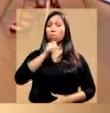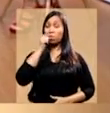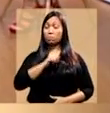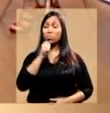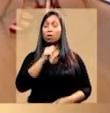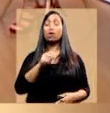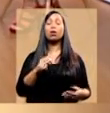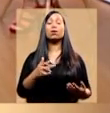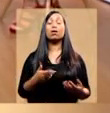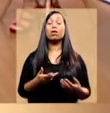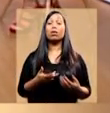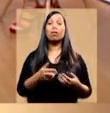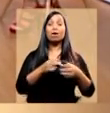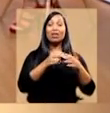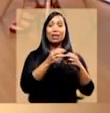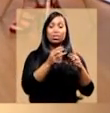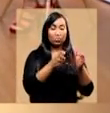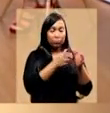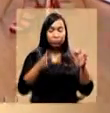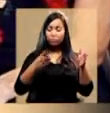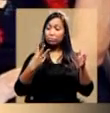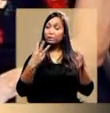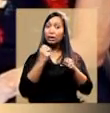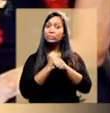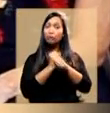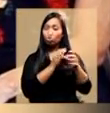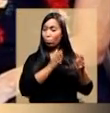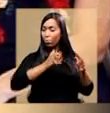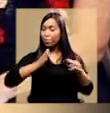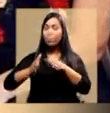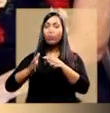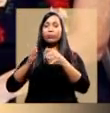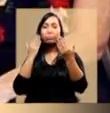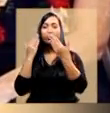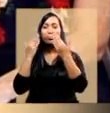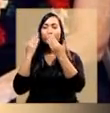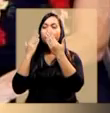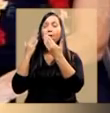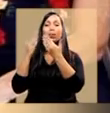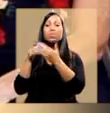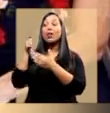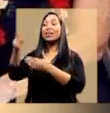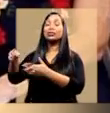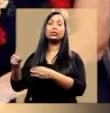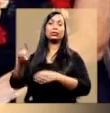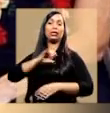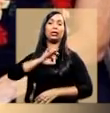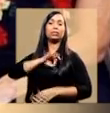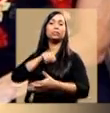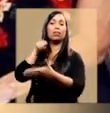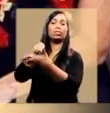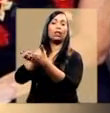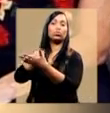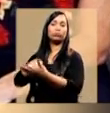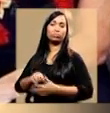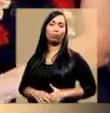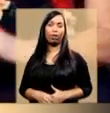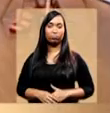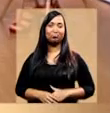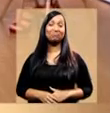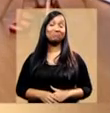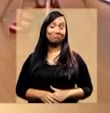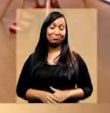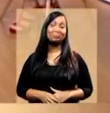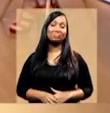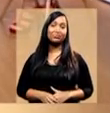mulher, né? Ela fez durante 3 anos terapia para chegar na delegacia e denunciar o agressor. Para ter a coragem